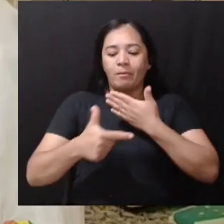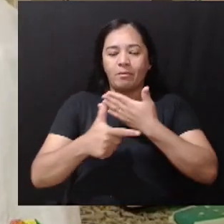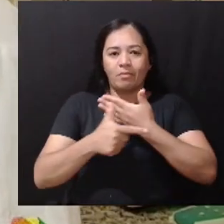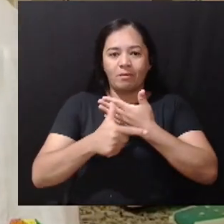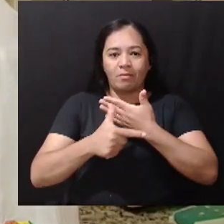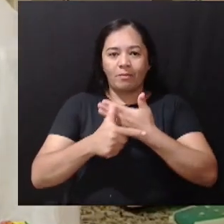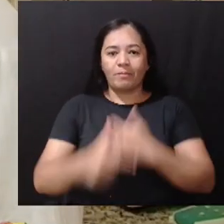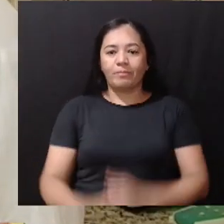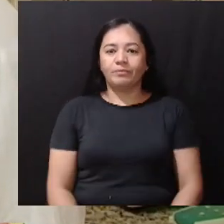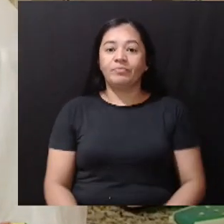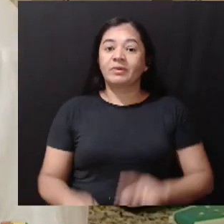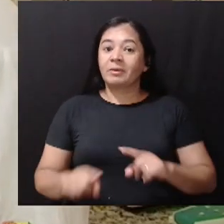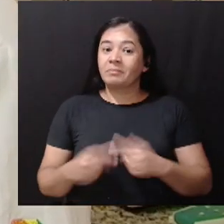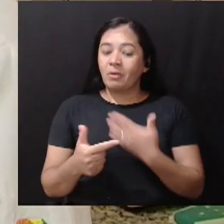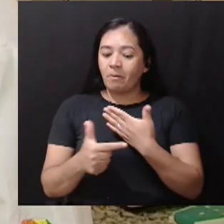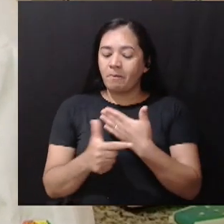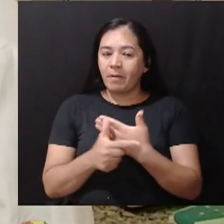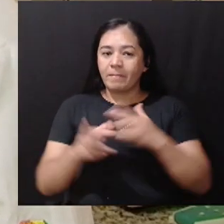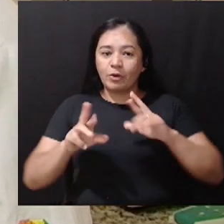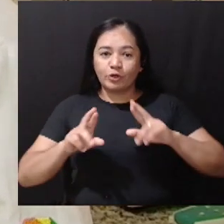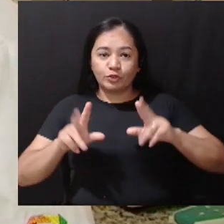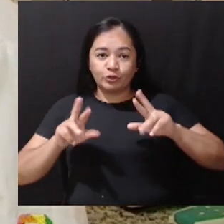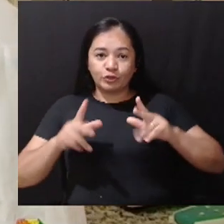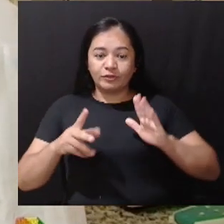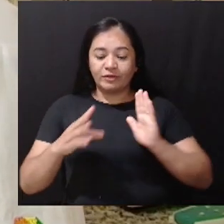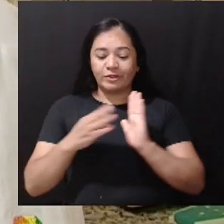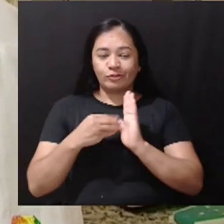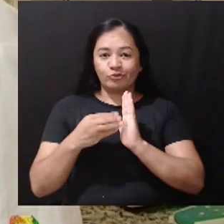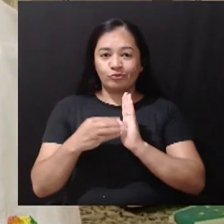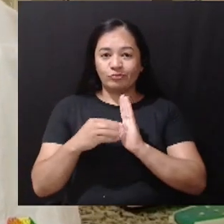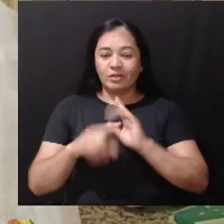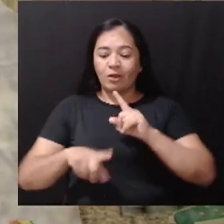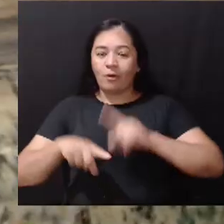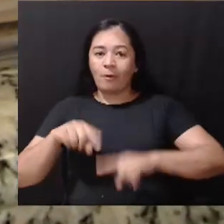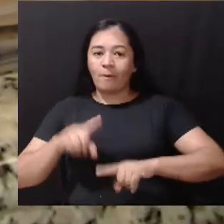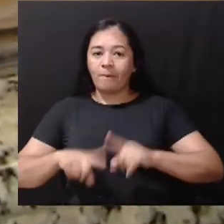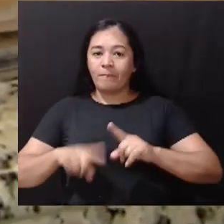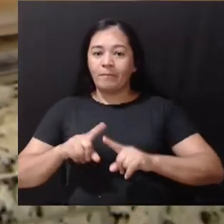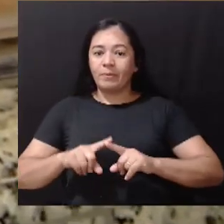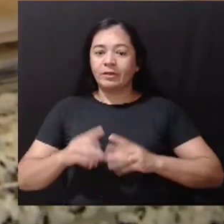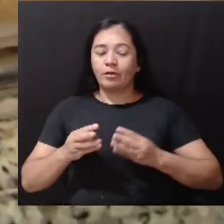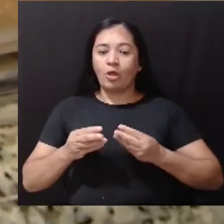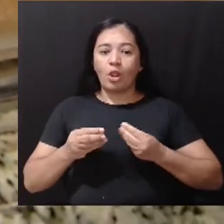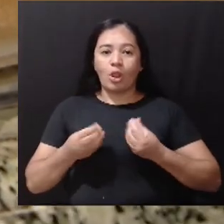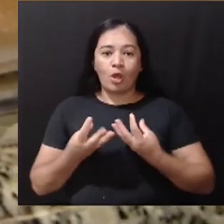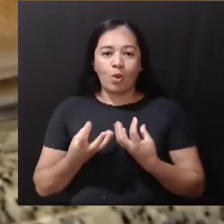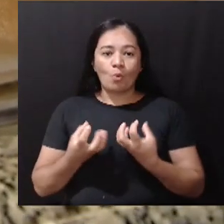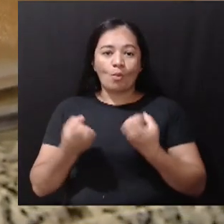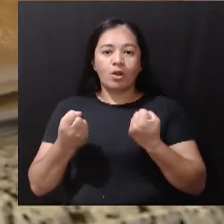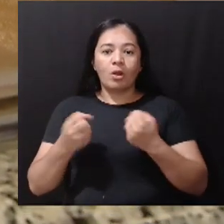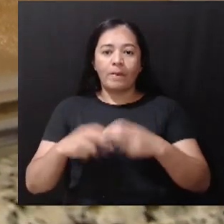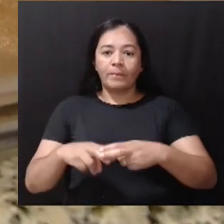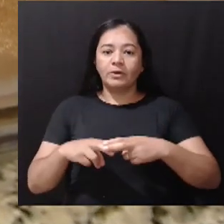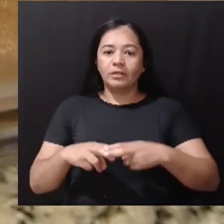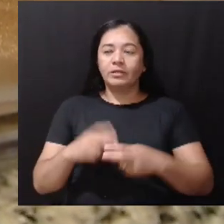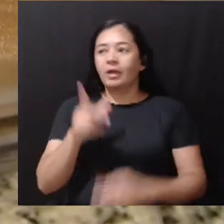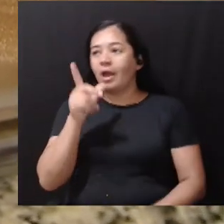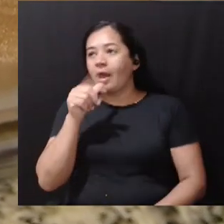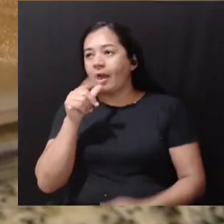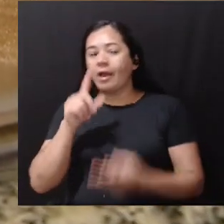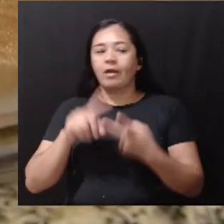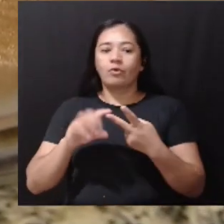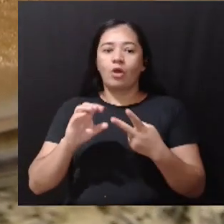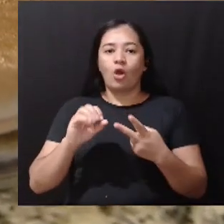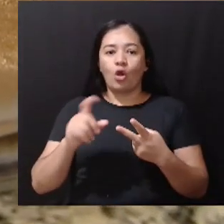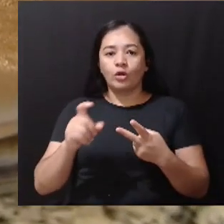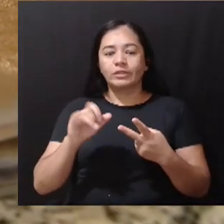que o papel, diferente do plástico, ele é um material que é bastante poroso e ele, então, por ele passa água, oxigênio,